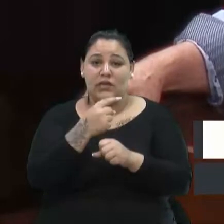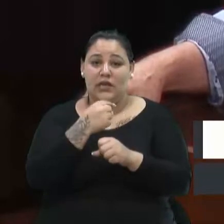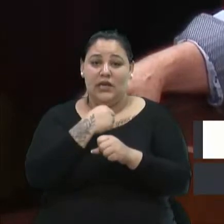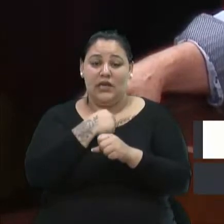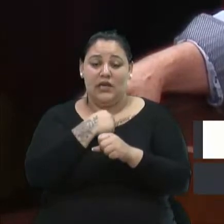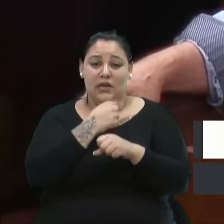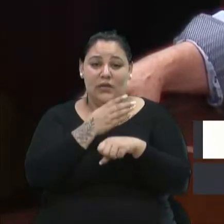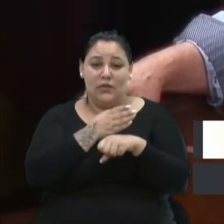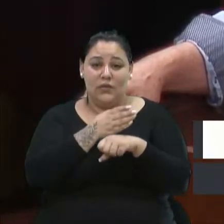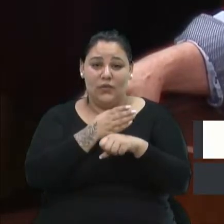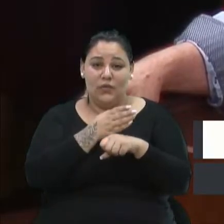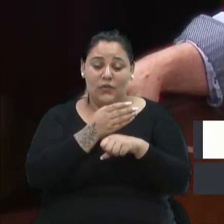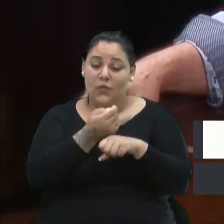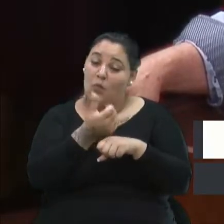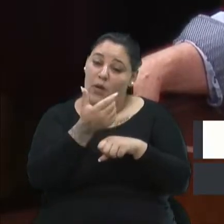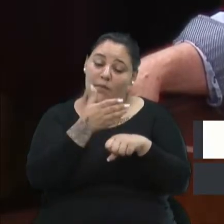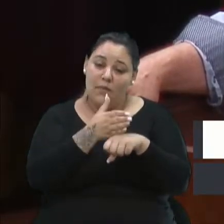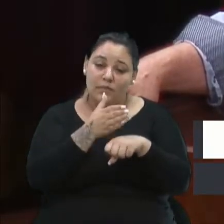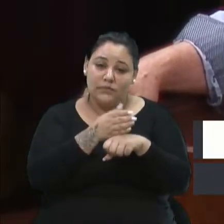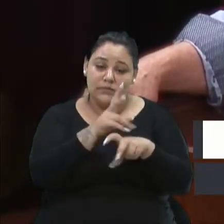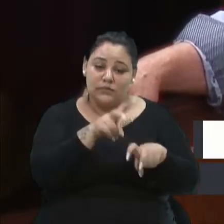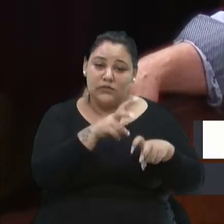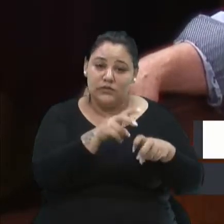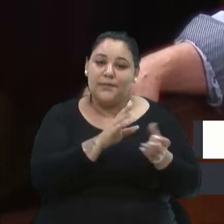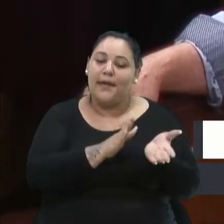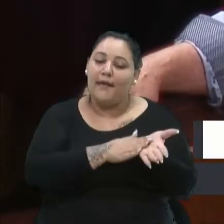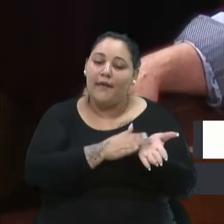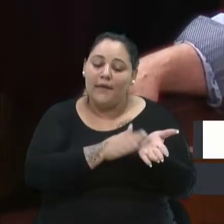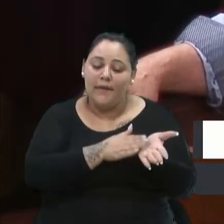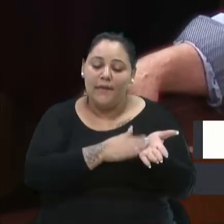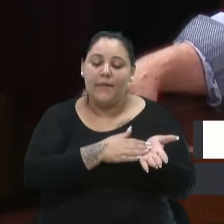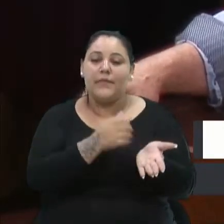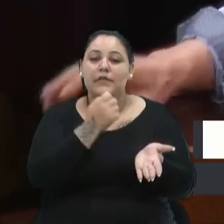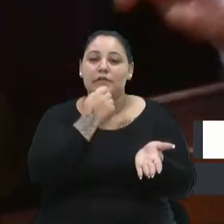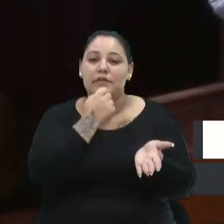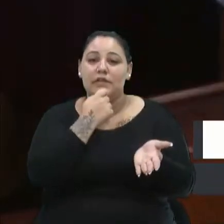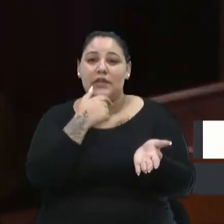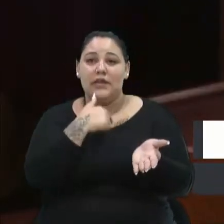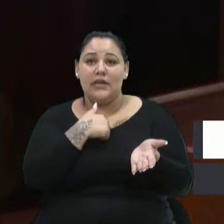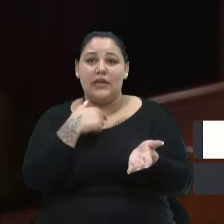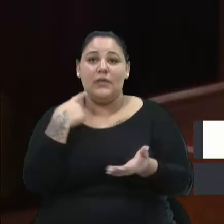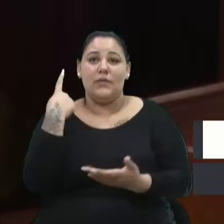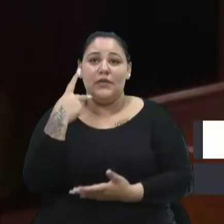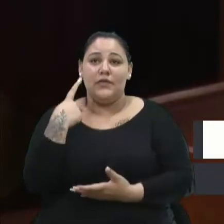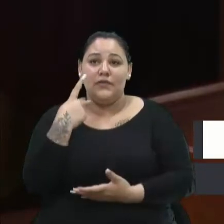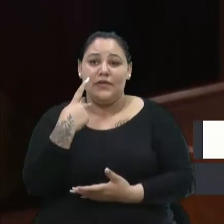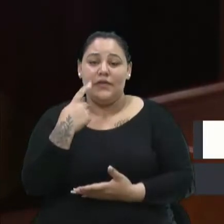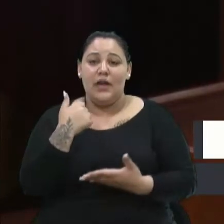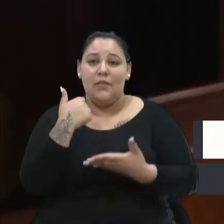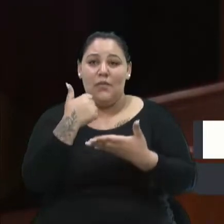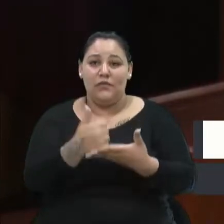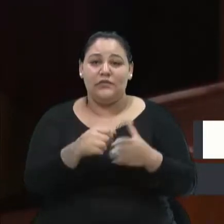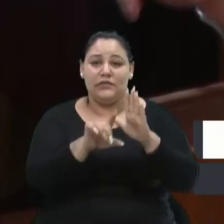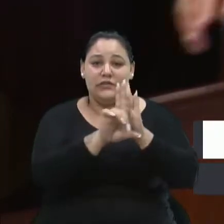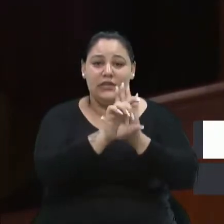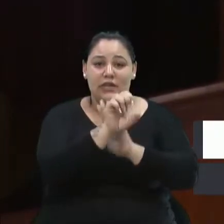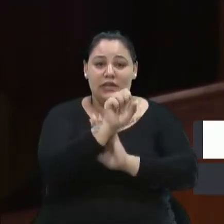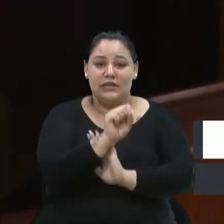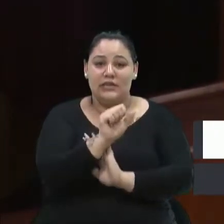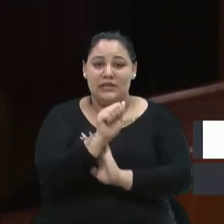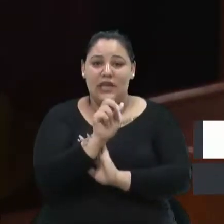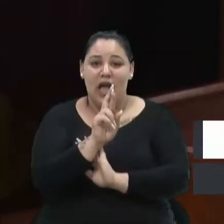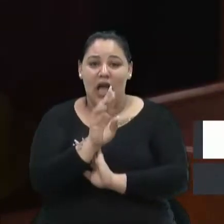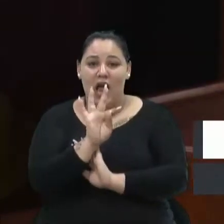no interior, que me cobram aquele cascalho que eu, como subprefeito, defendia na lei do Sartori 7.546,